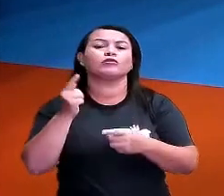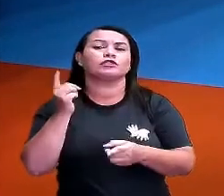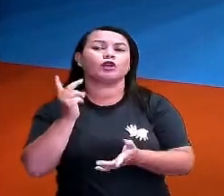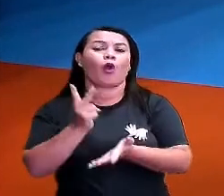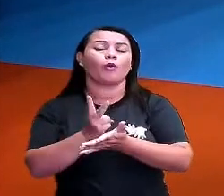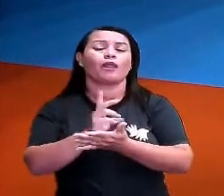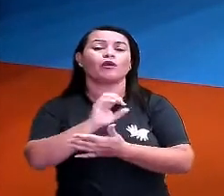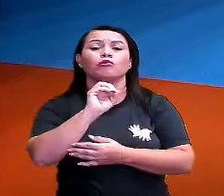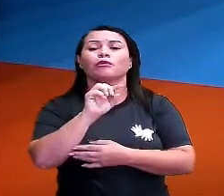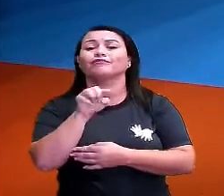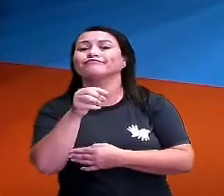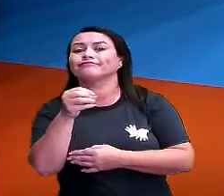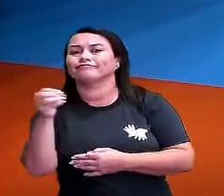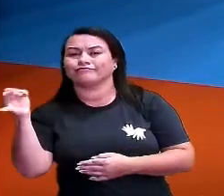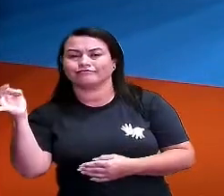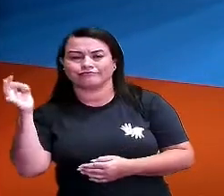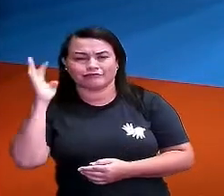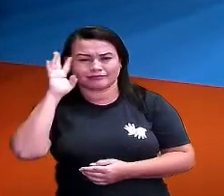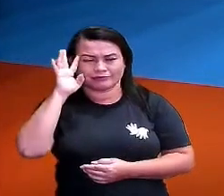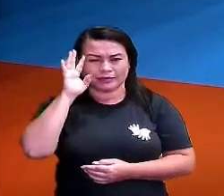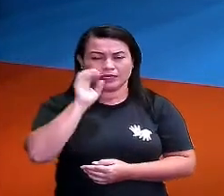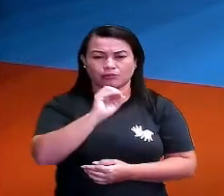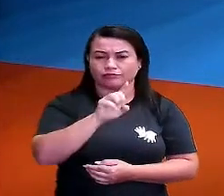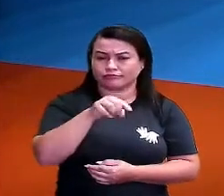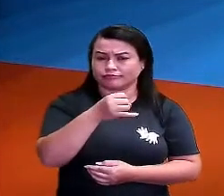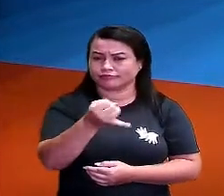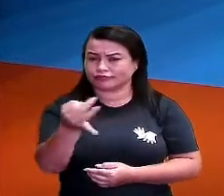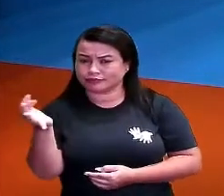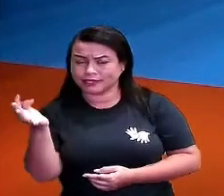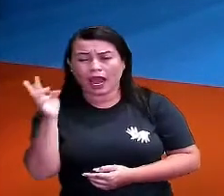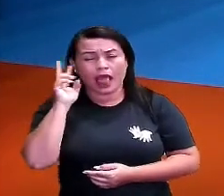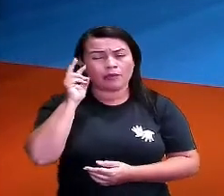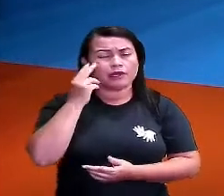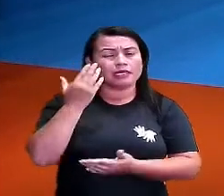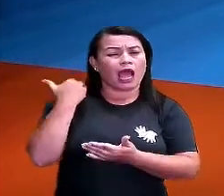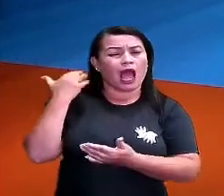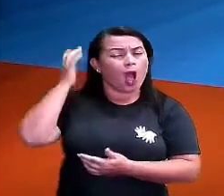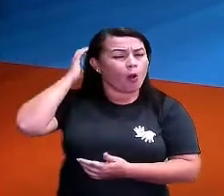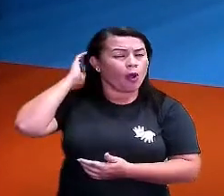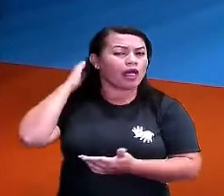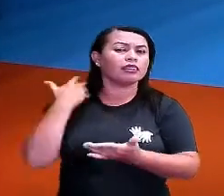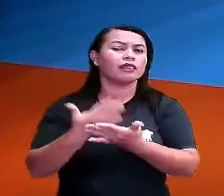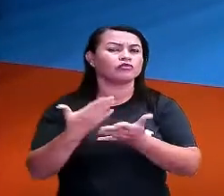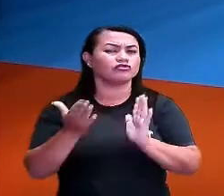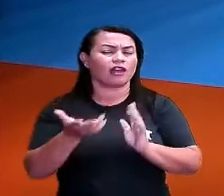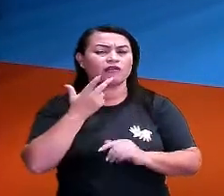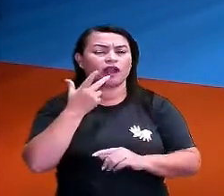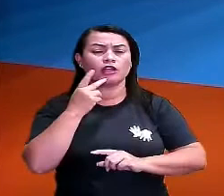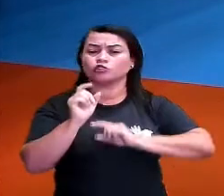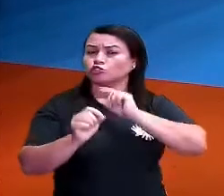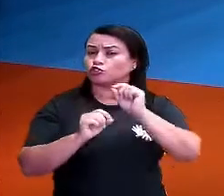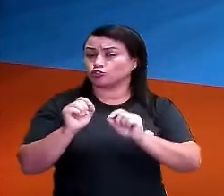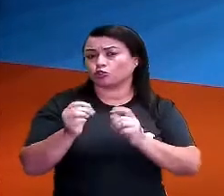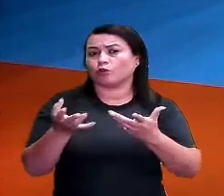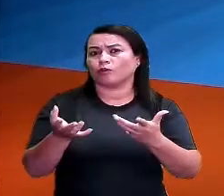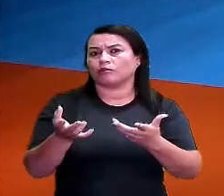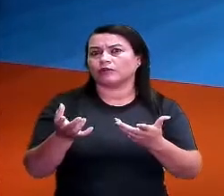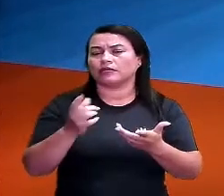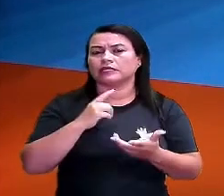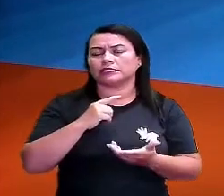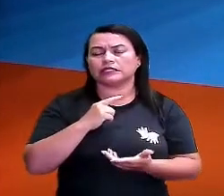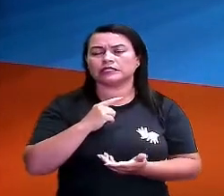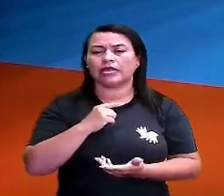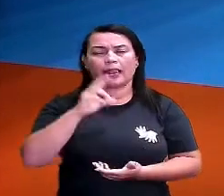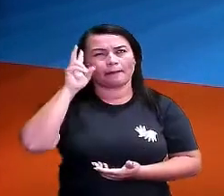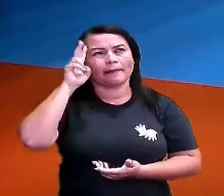continuar a divisão. Lembram disso? Eu acho que eu trouxe na aula anterior, né, alguma fala sobre isso.